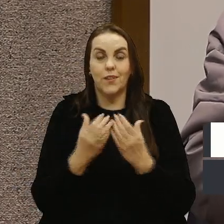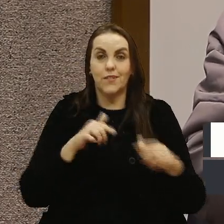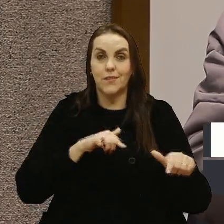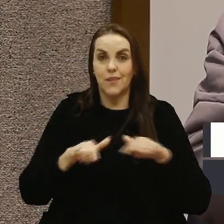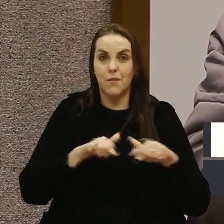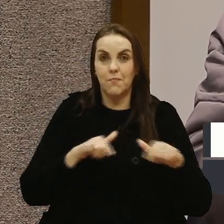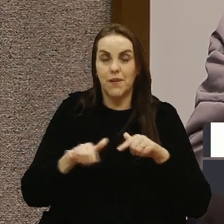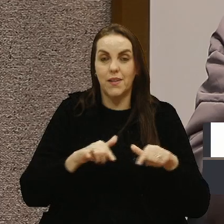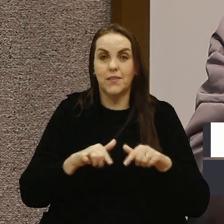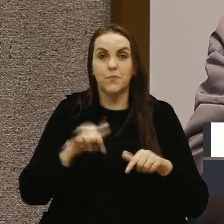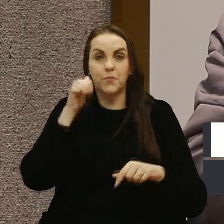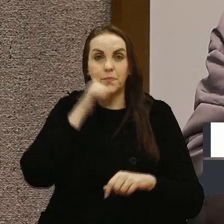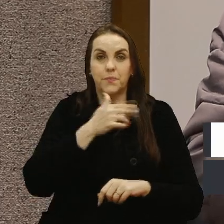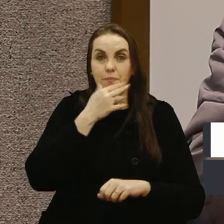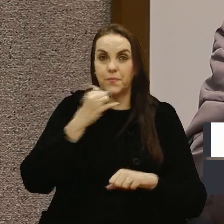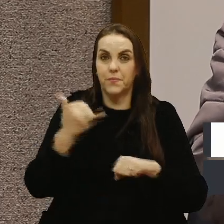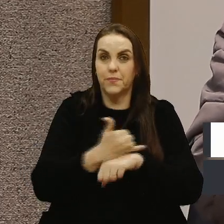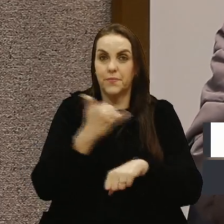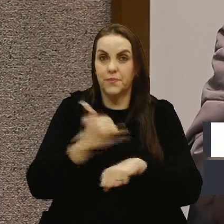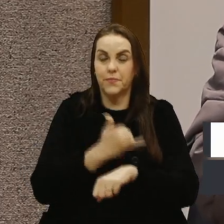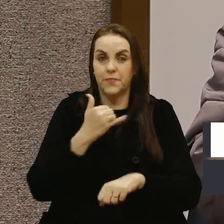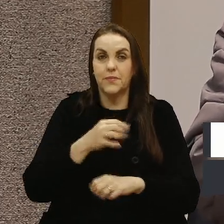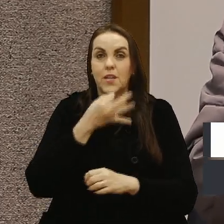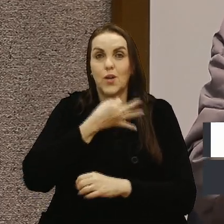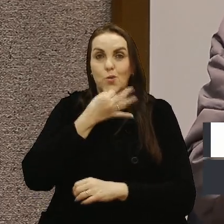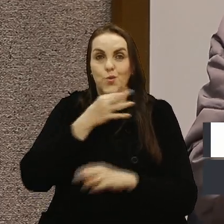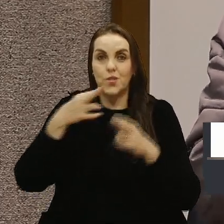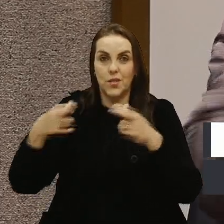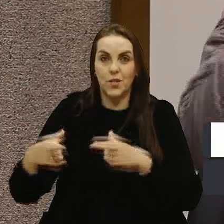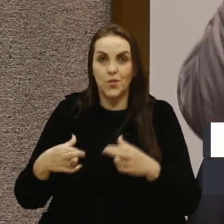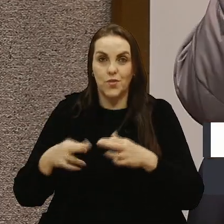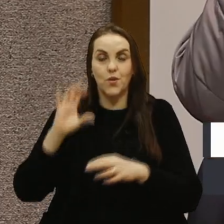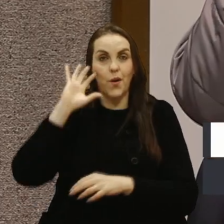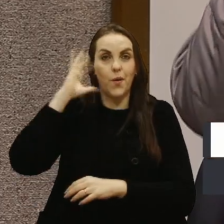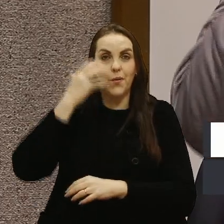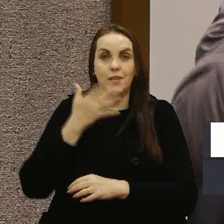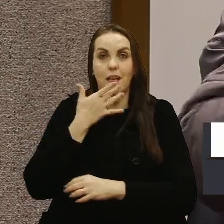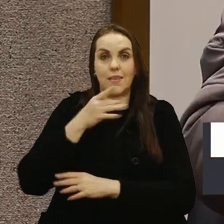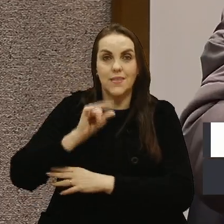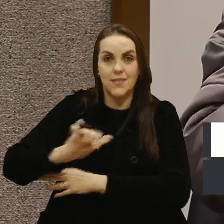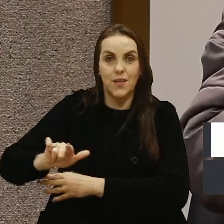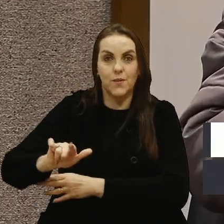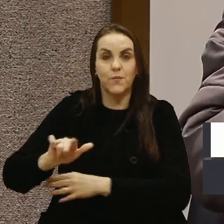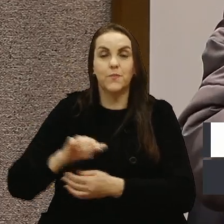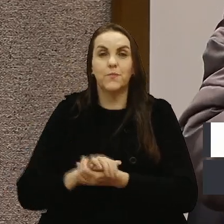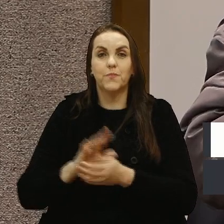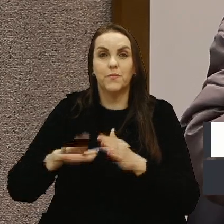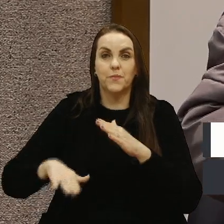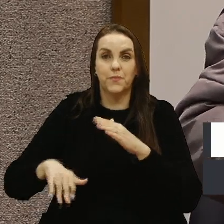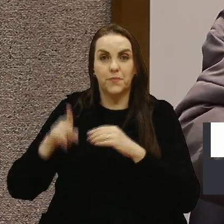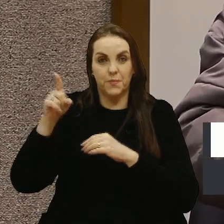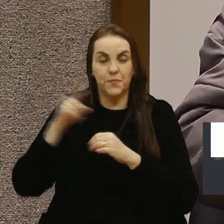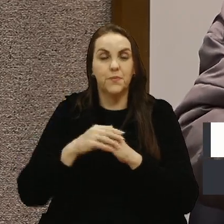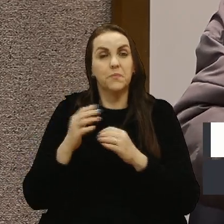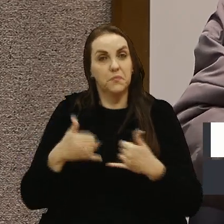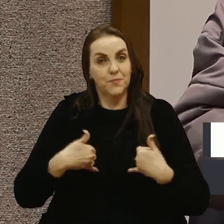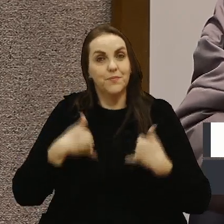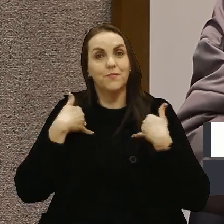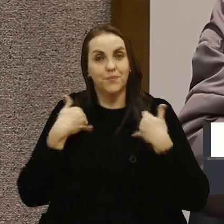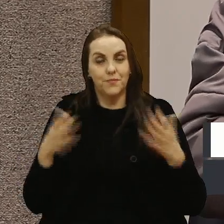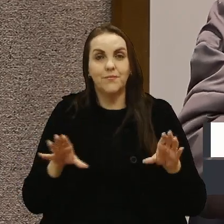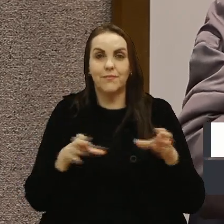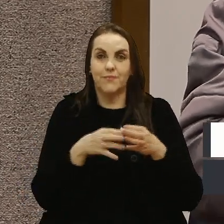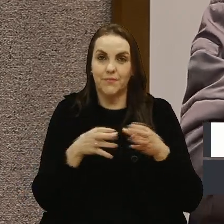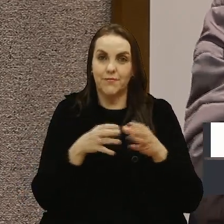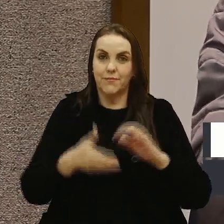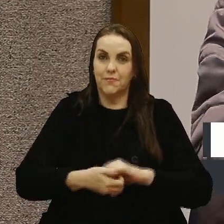Trabalhadoras Metalúrgicas e Metalúrgicos de Caxias do Sul região, que aconteceu em Arroio do Sal, e muito orgulhou a categoria. Queria cumprimentar